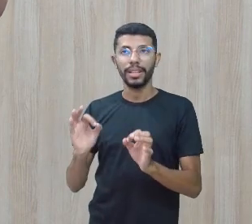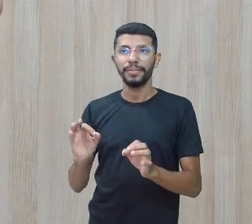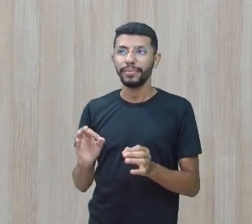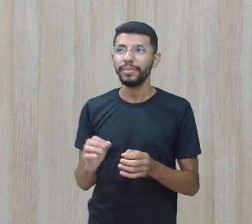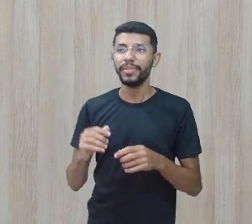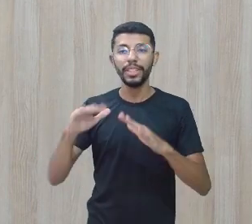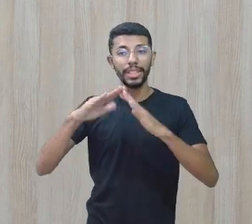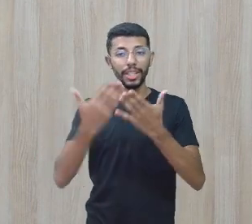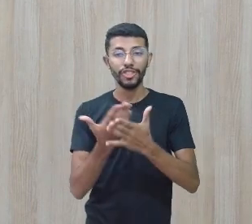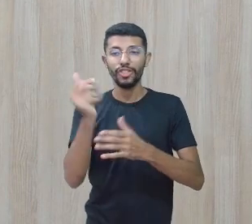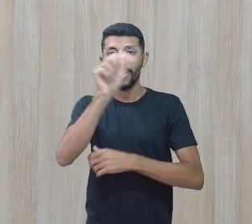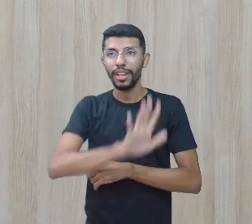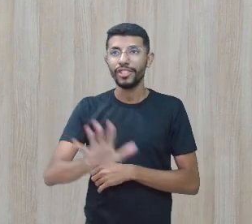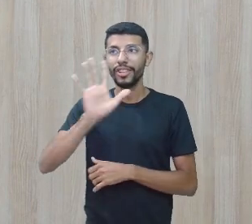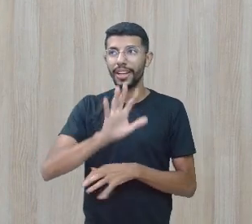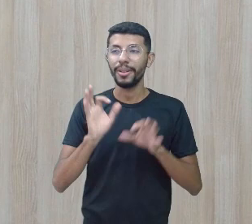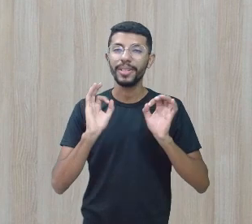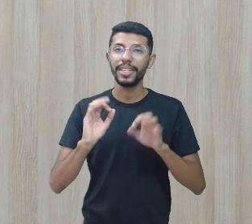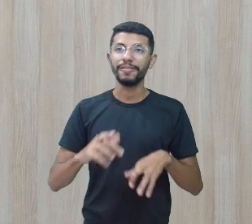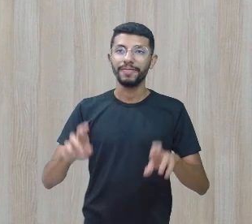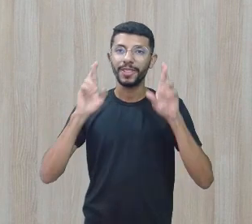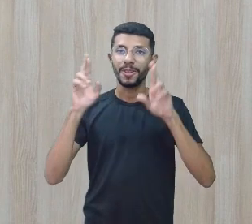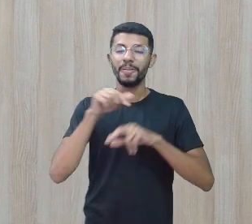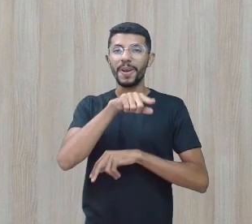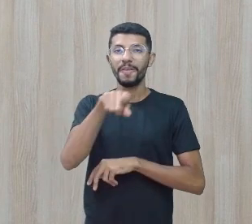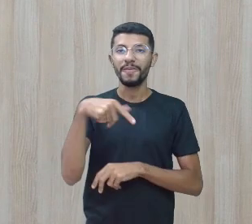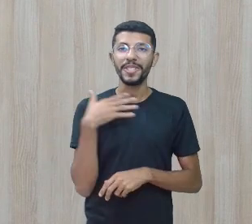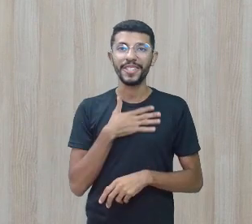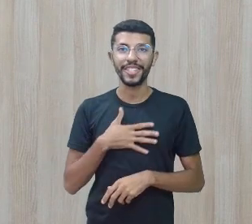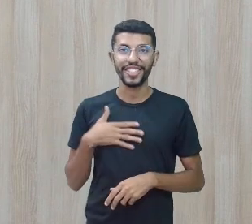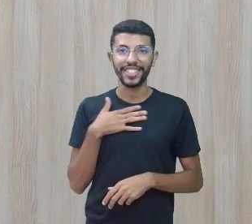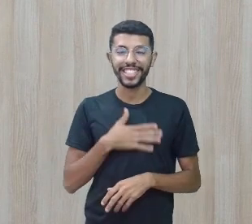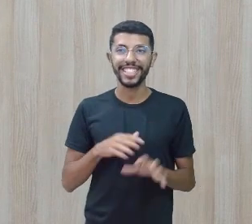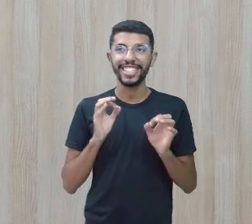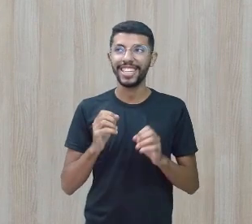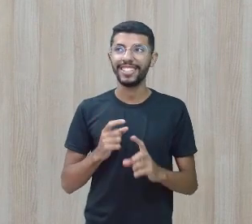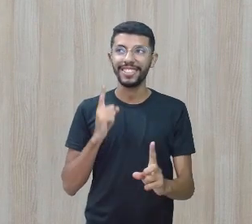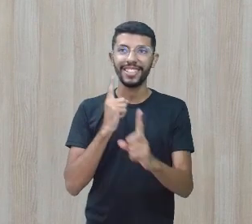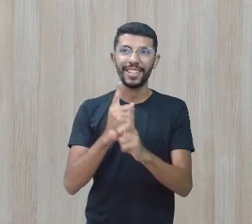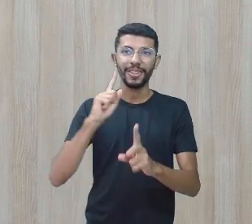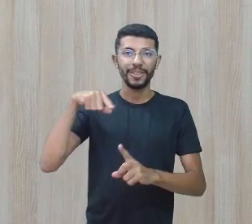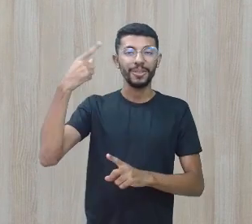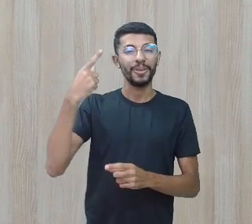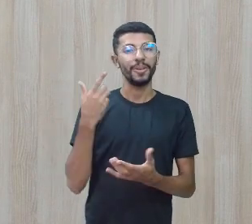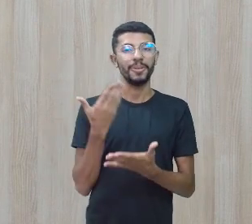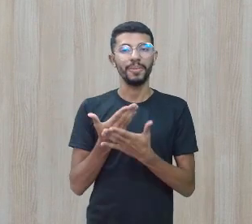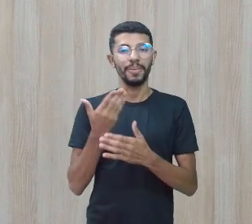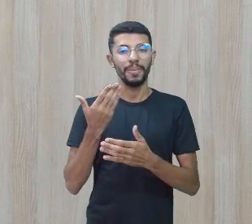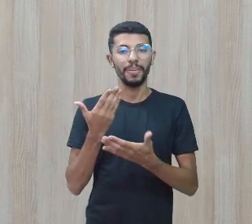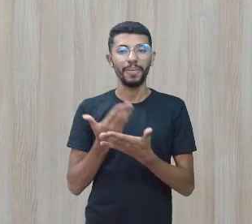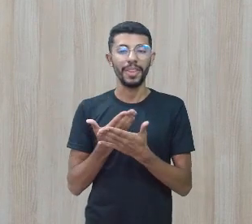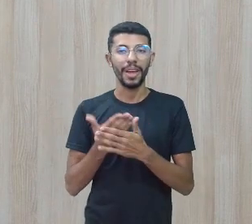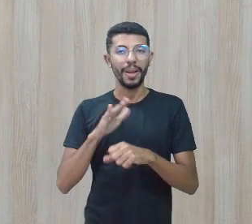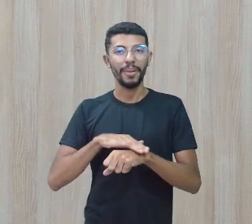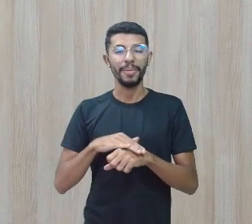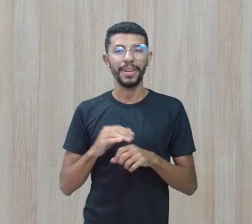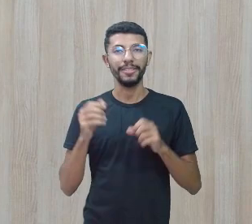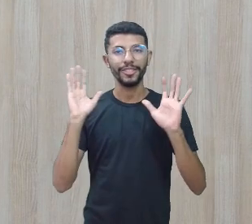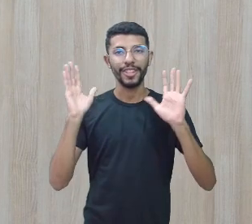para a escola toda. Eu espero que você tenha gostado. Te vejo no nosso próximo momento. Até mais!